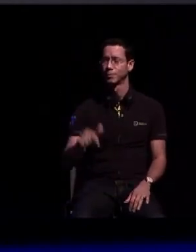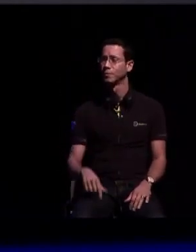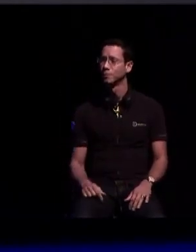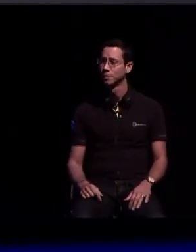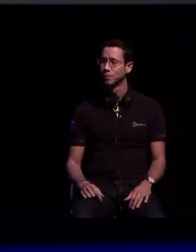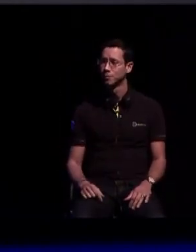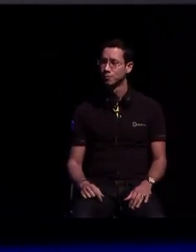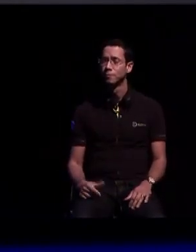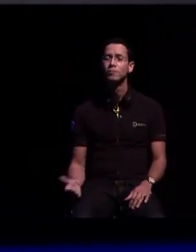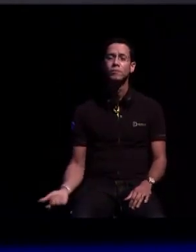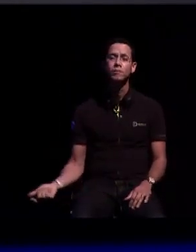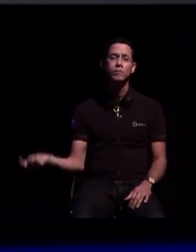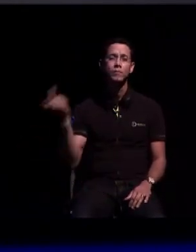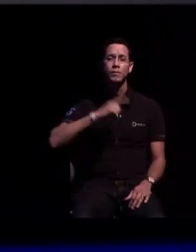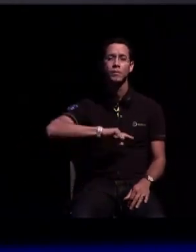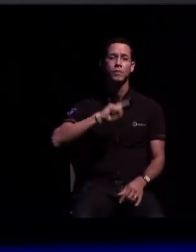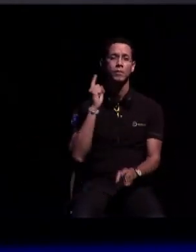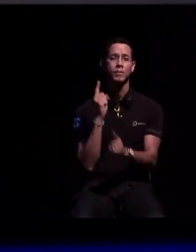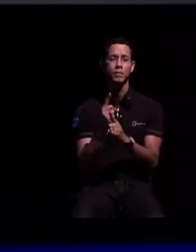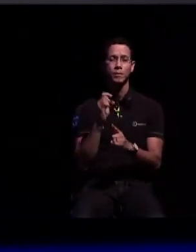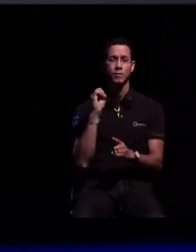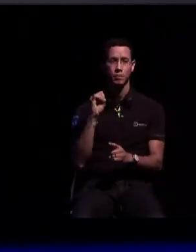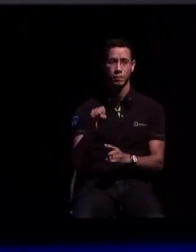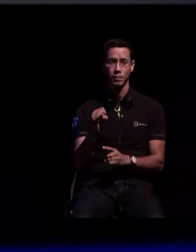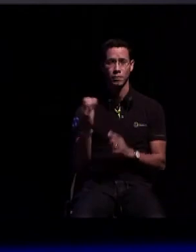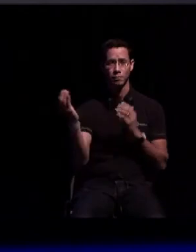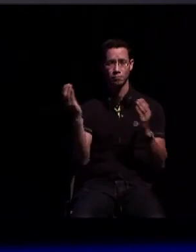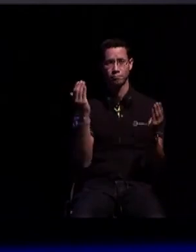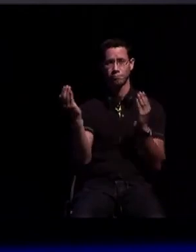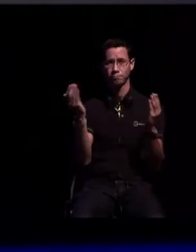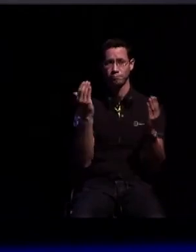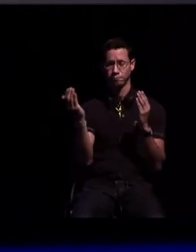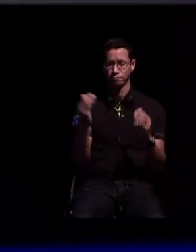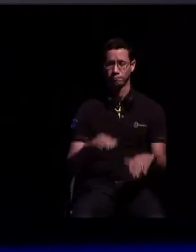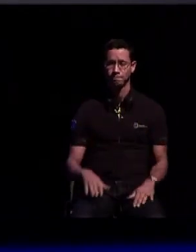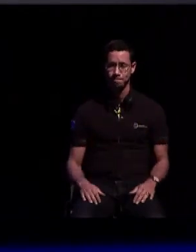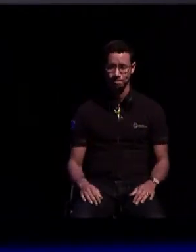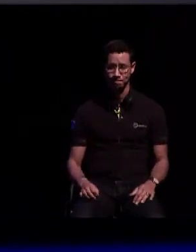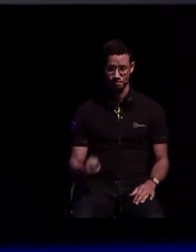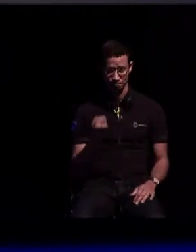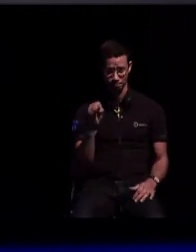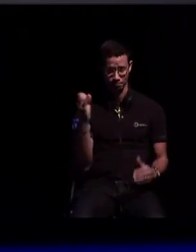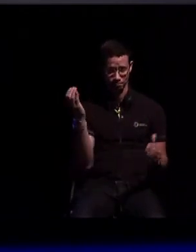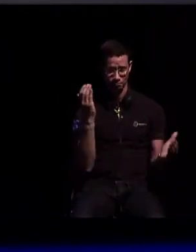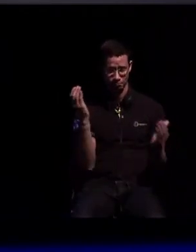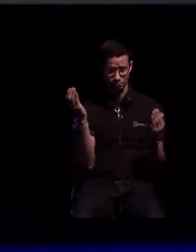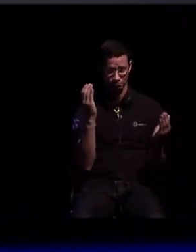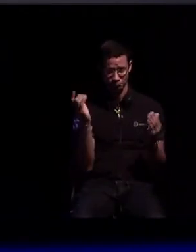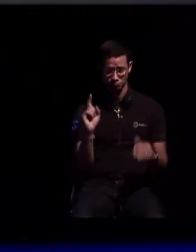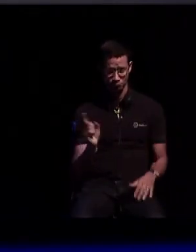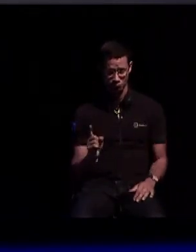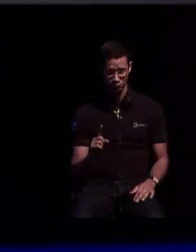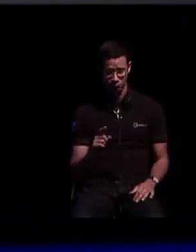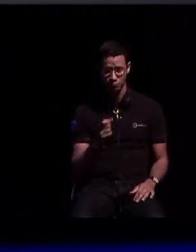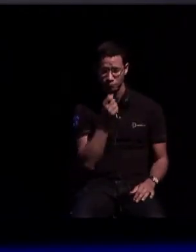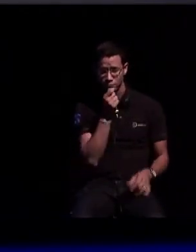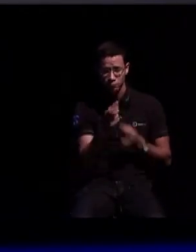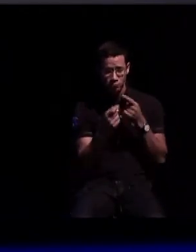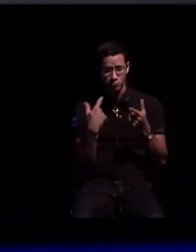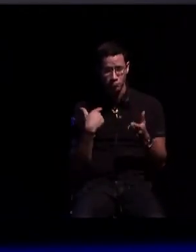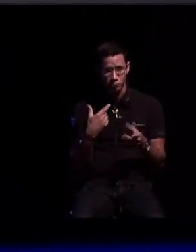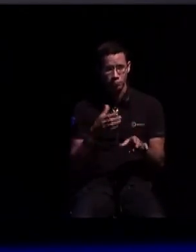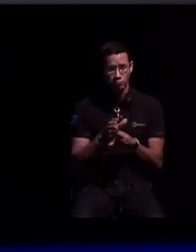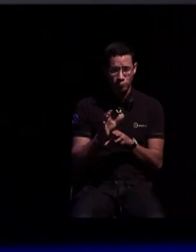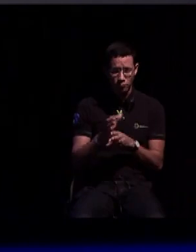você só consegue perceber isso se você tem um padrão de comparação, né? Se você não tem um padrão de comparação, você não tem crítica possível.